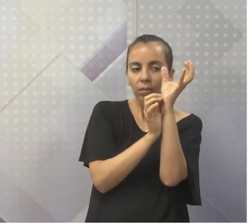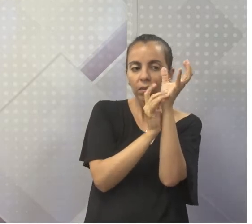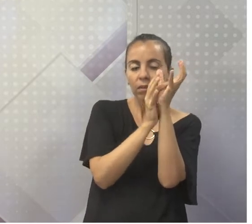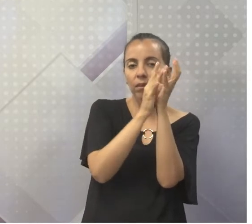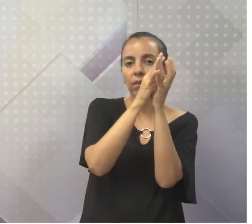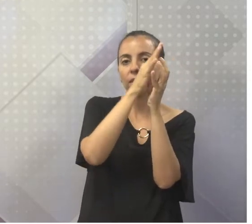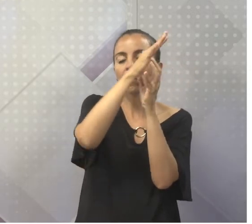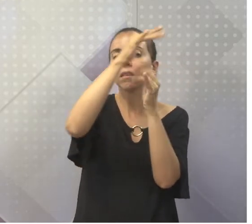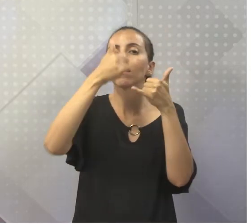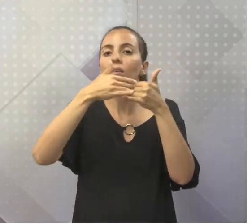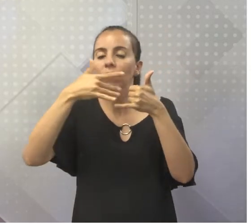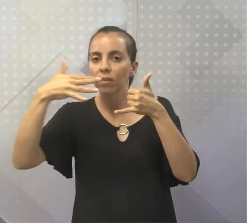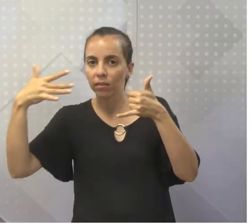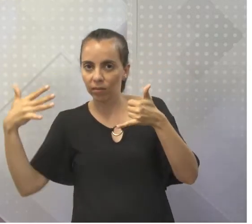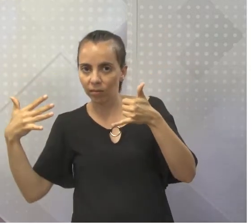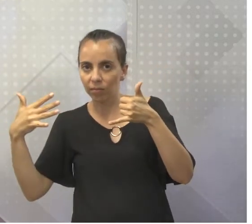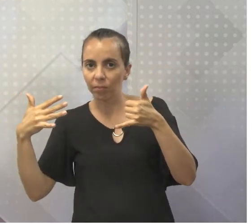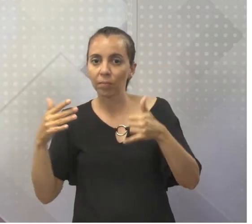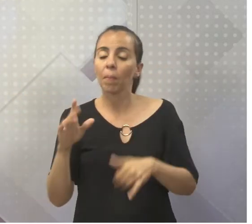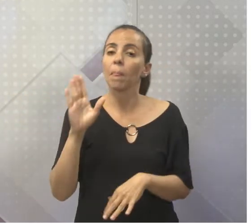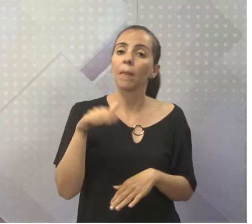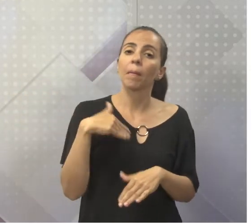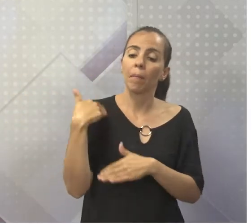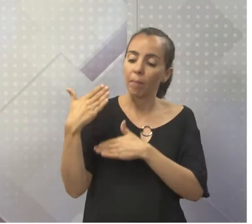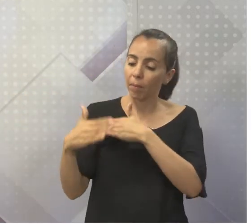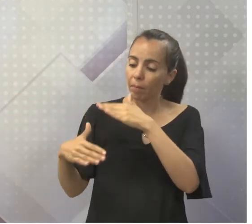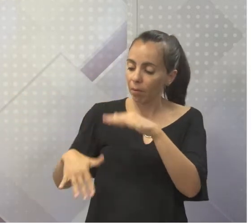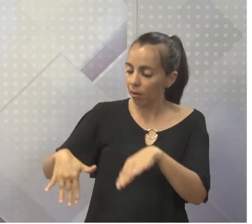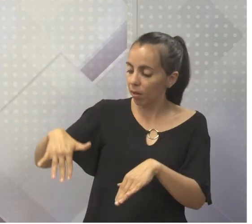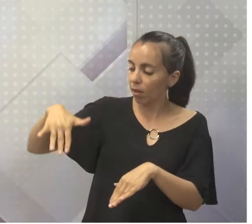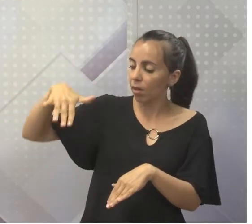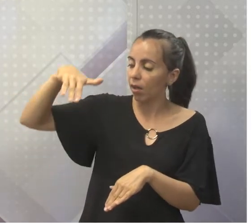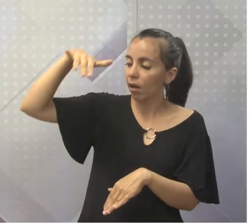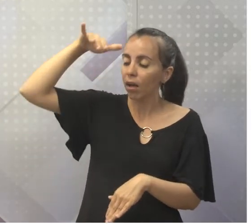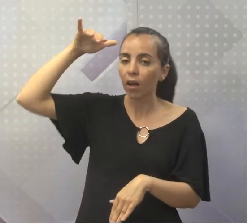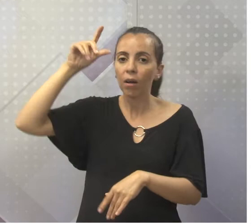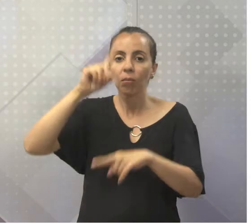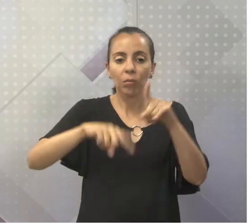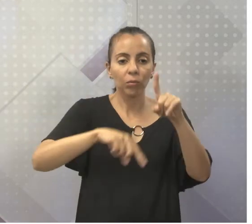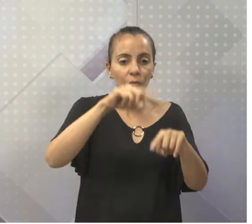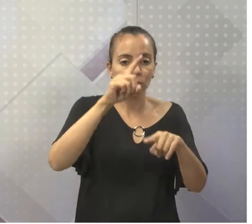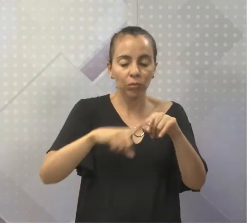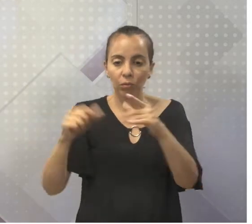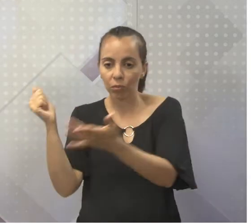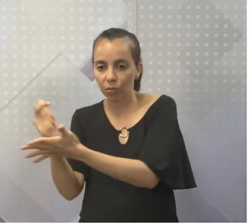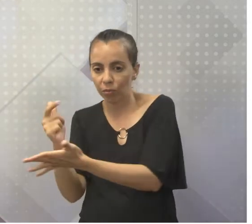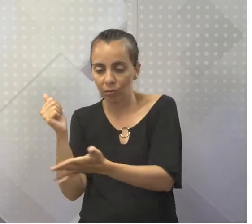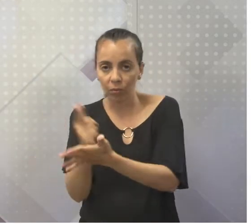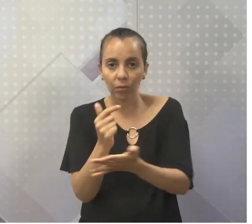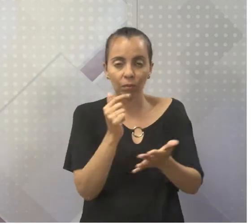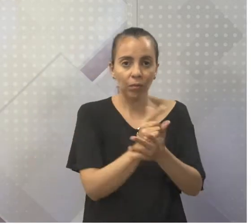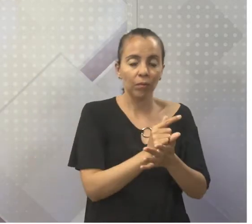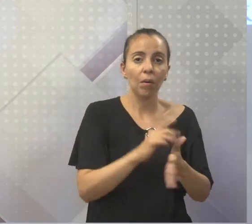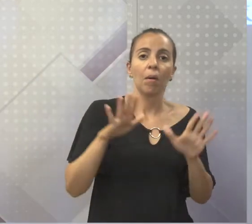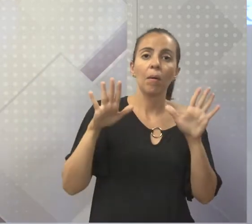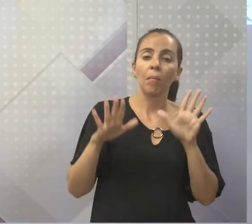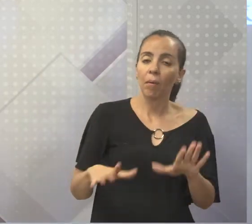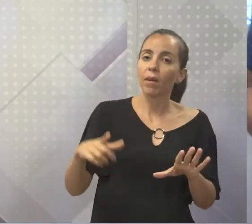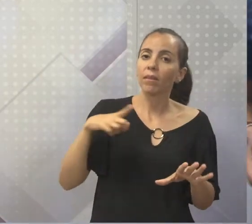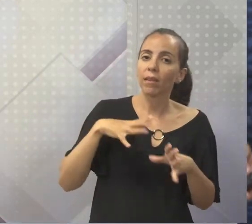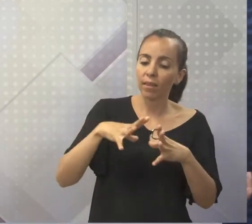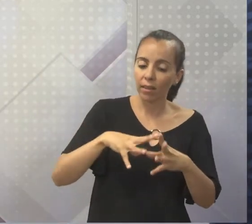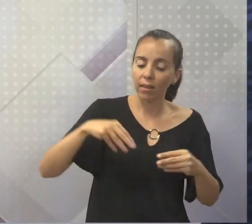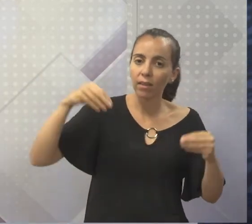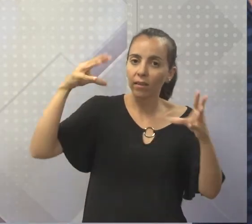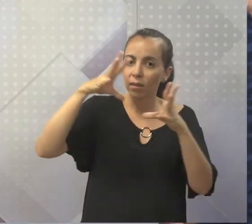tudo que ele produz ele com fome certinho porém As algas marinhas microalgas